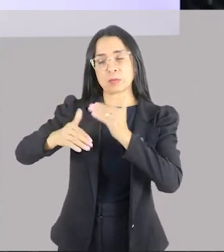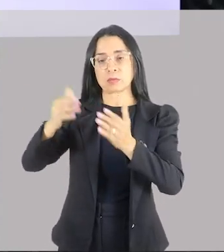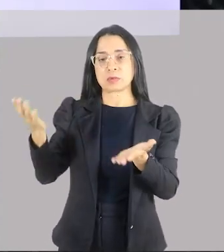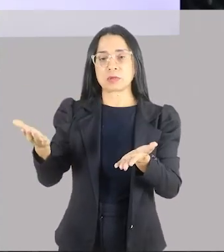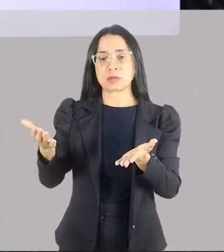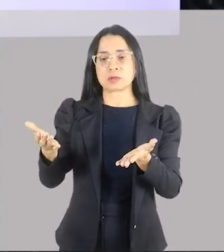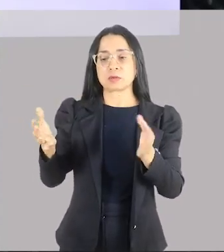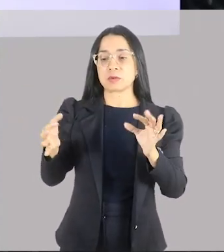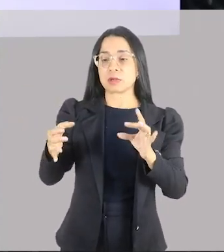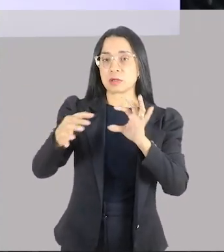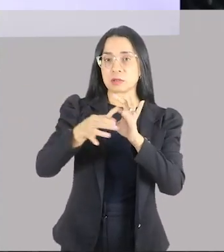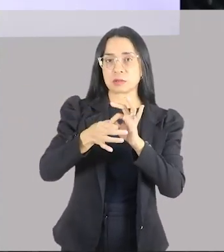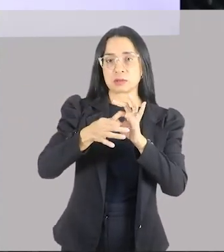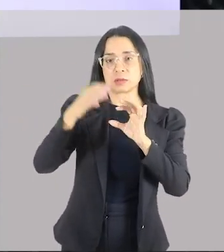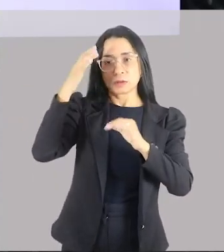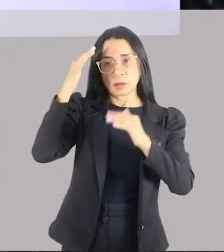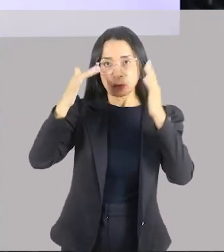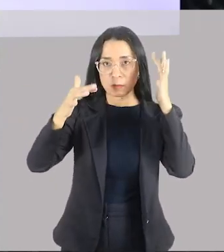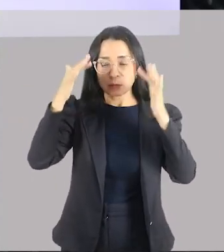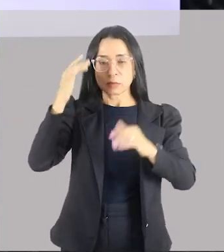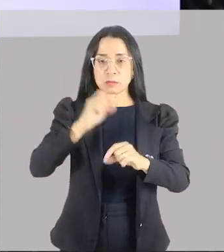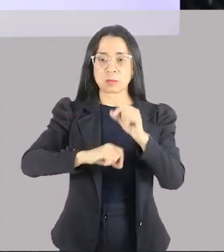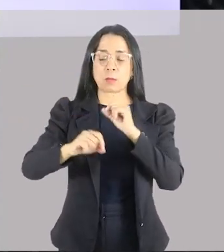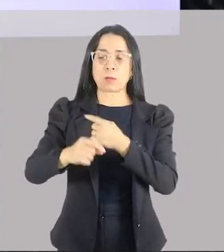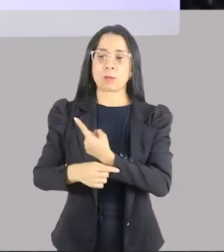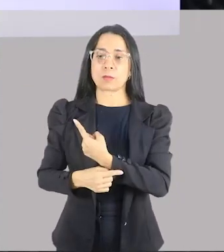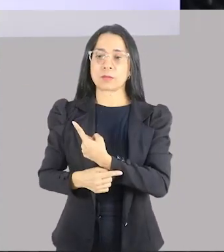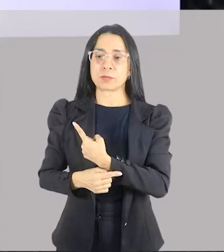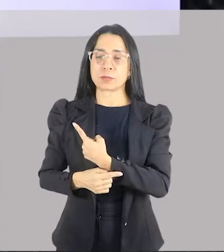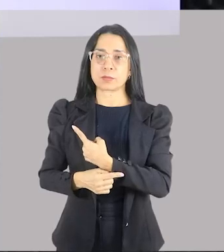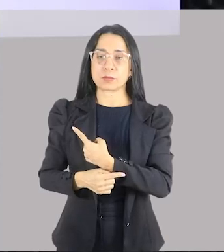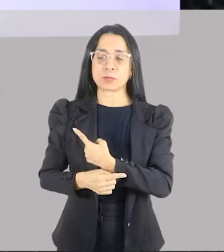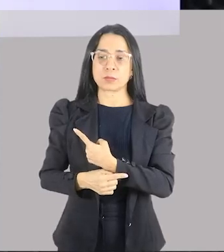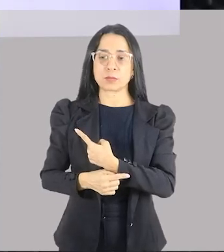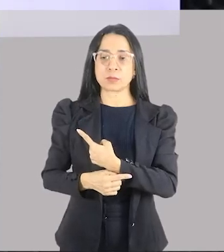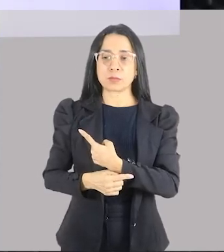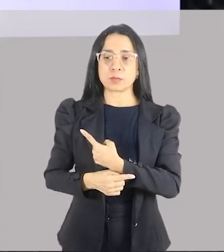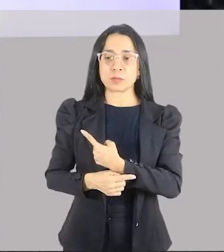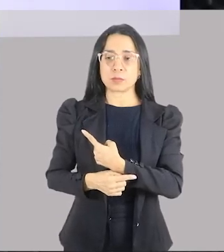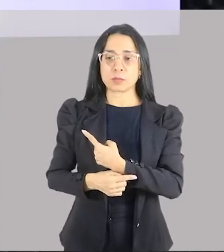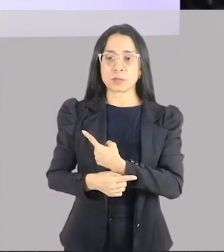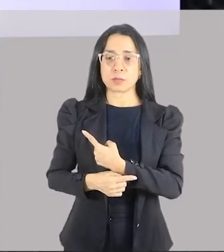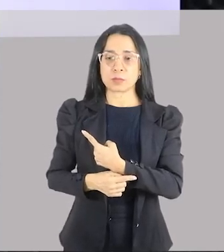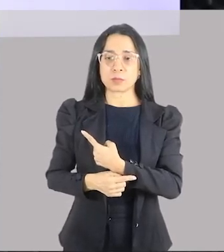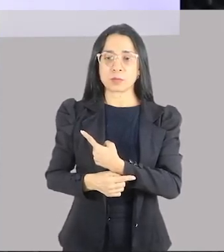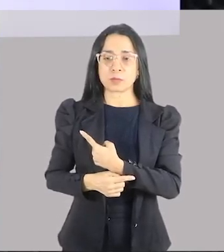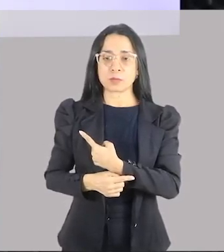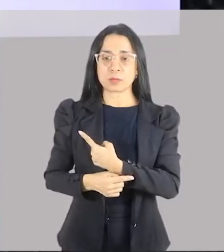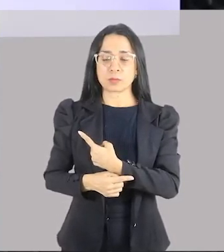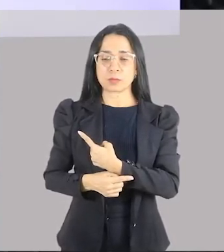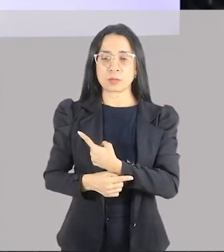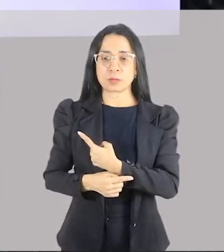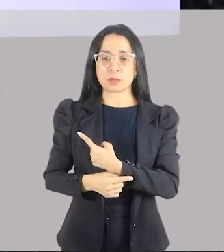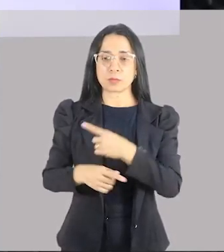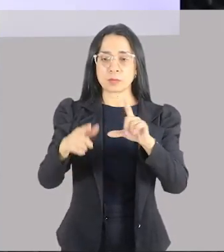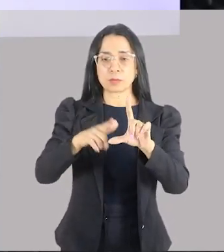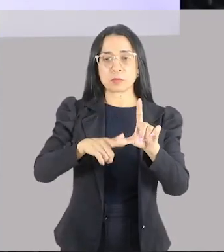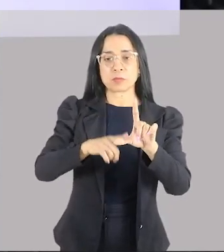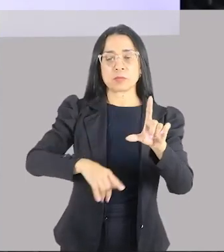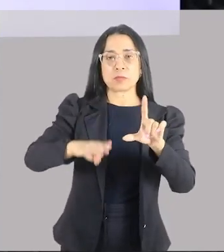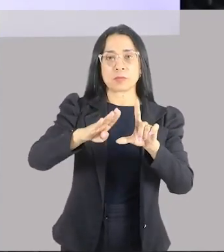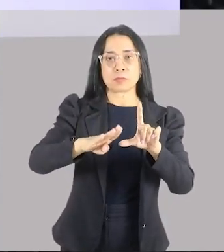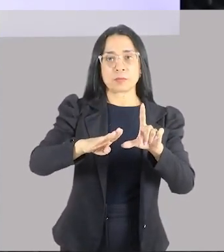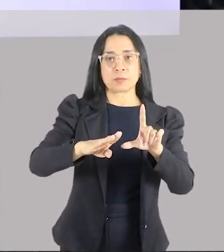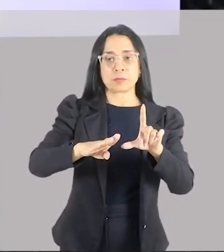imaginação, como o texto está dizendo aqui, ao intelectualismo a partir da própria imaginação, da transformação, da criação.